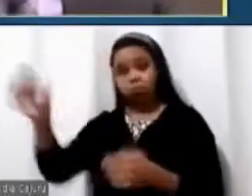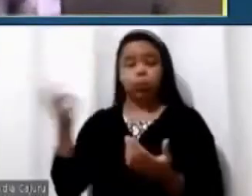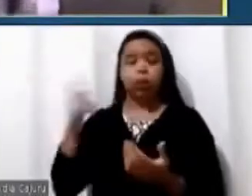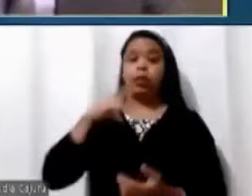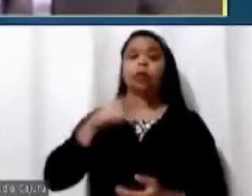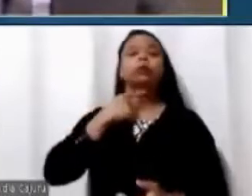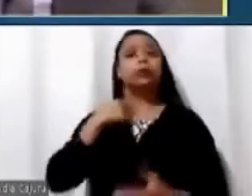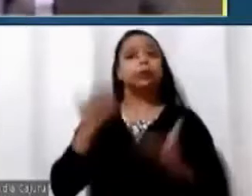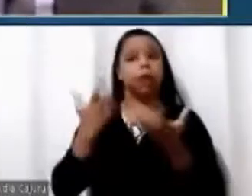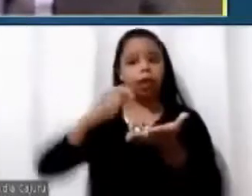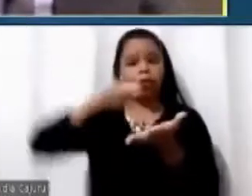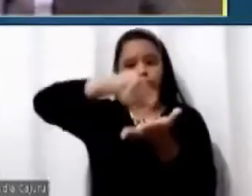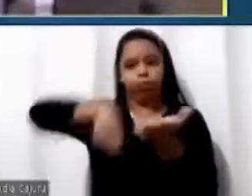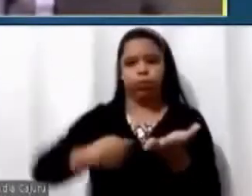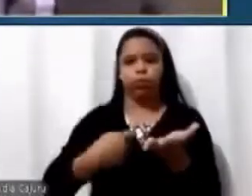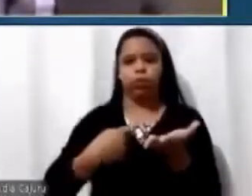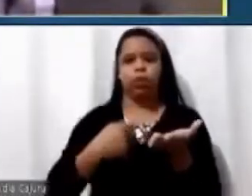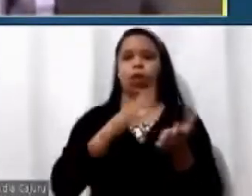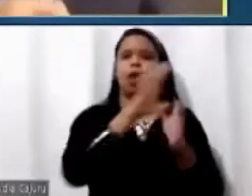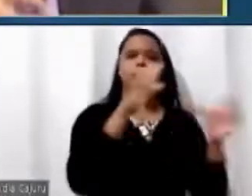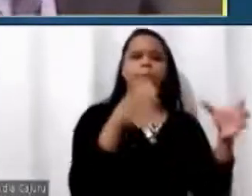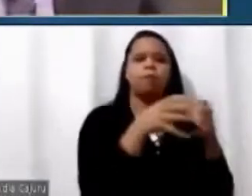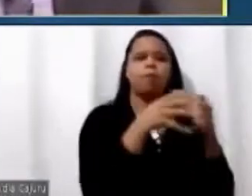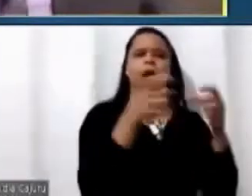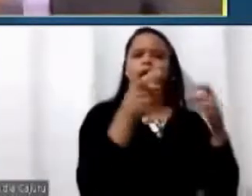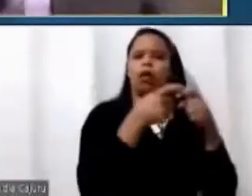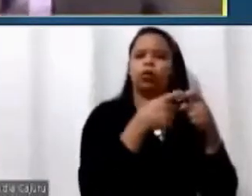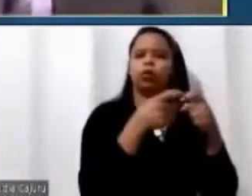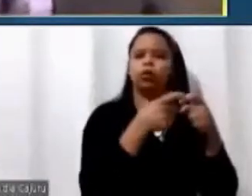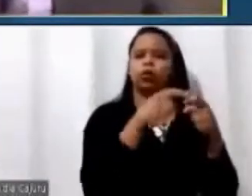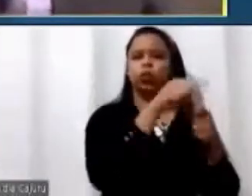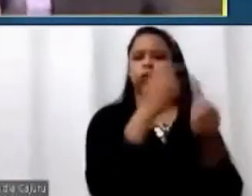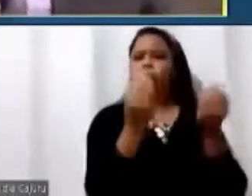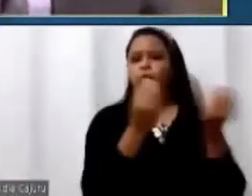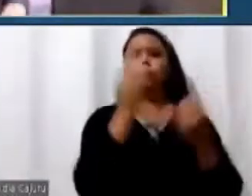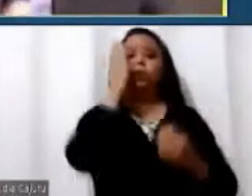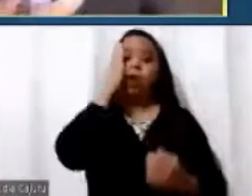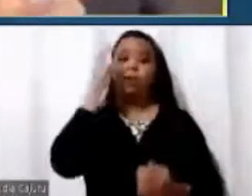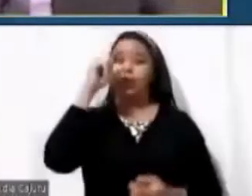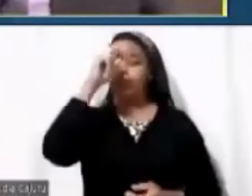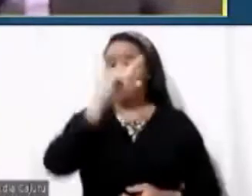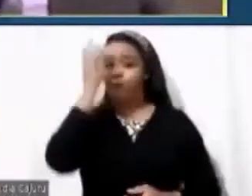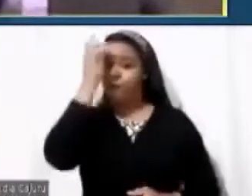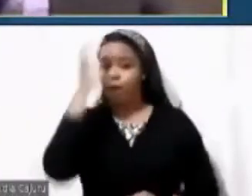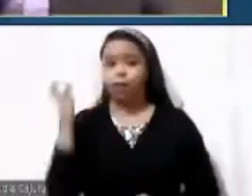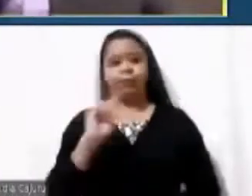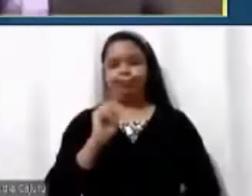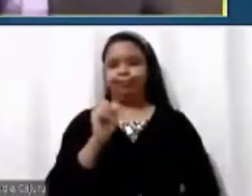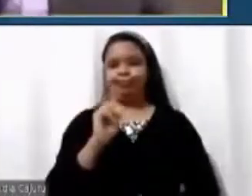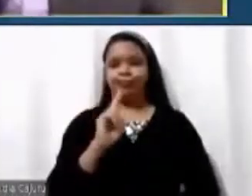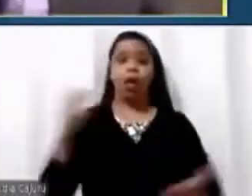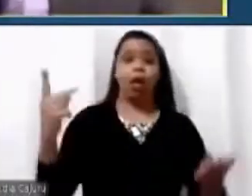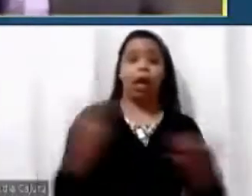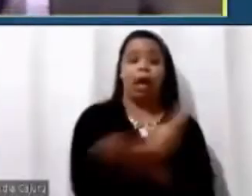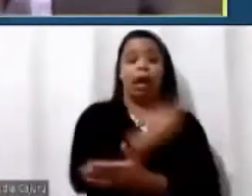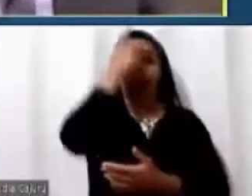dificultar ainda mais o exercício da sua atividade profissional, que sabemos que não é fácil, principalmente diante de emergências